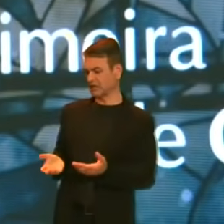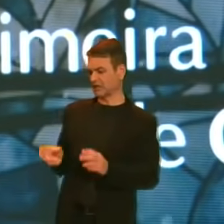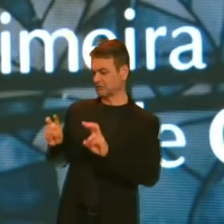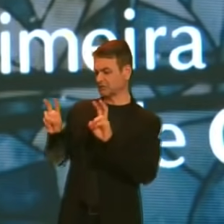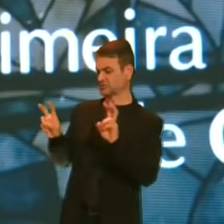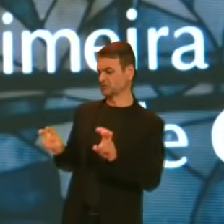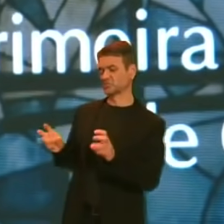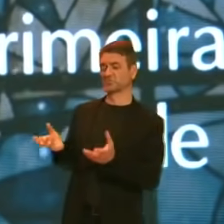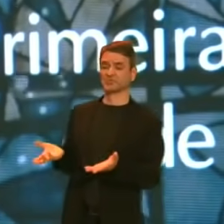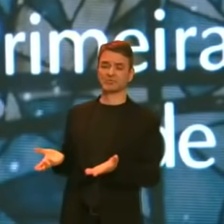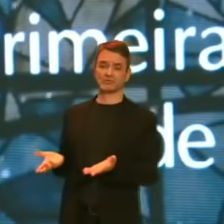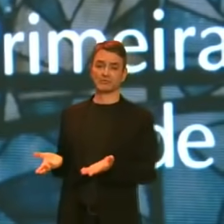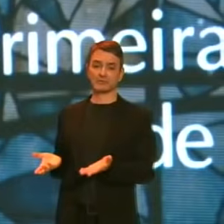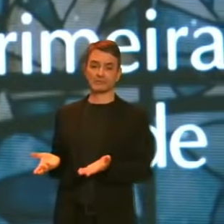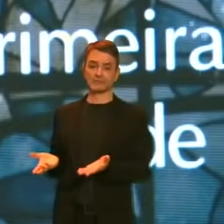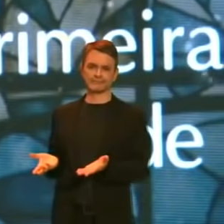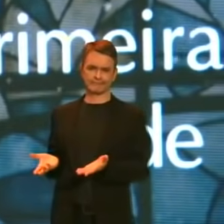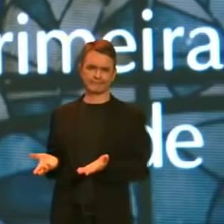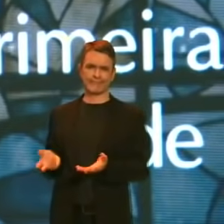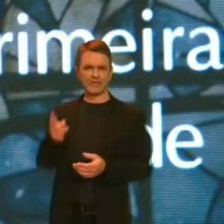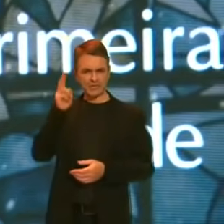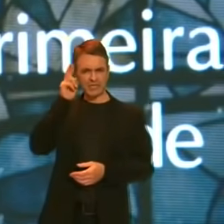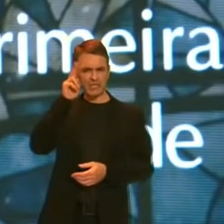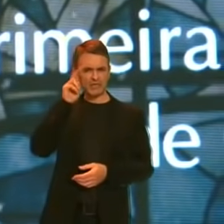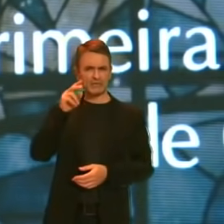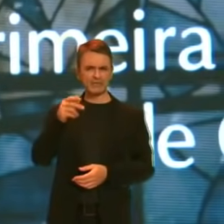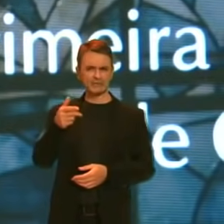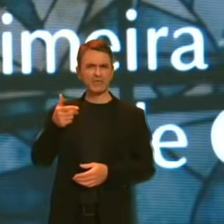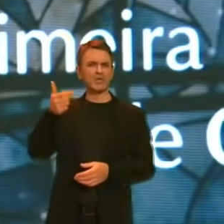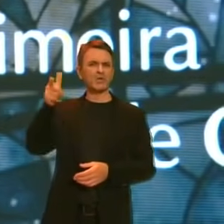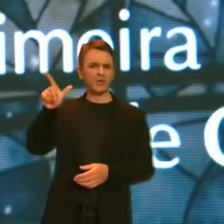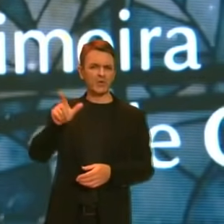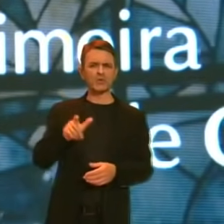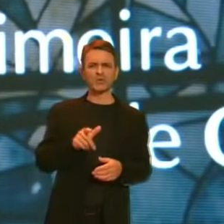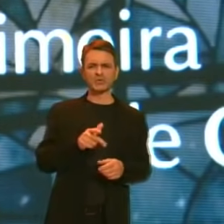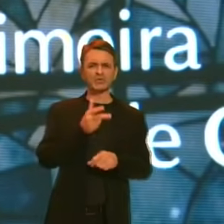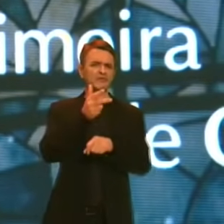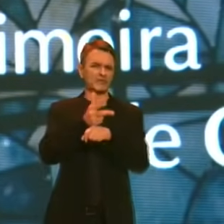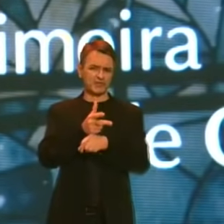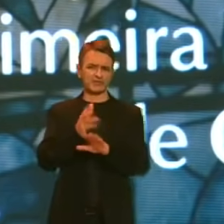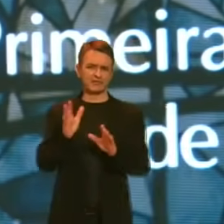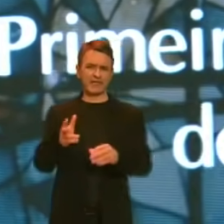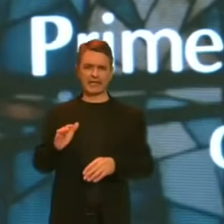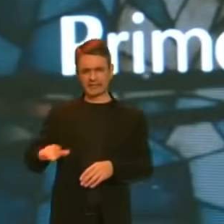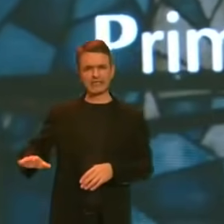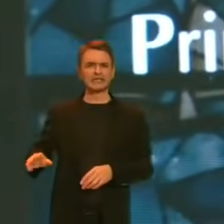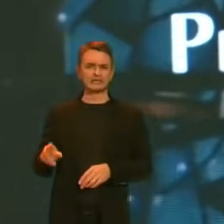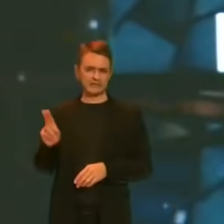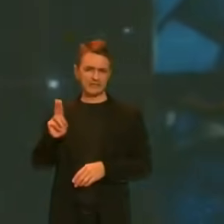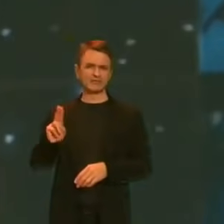assunto. Agora, você lembra de um outro vídeo que crianças foram usadas e ninguém falou nada?